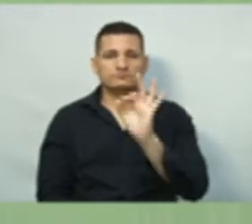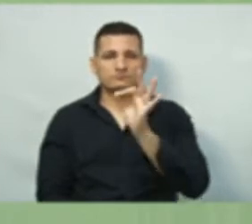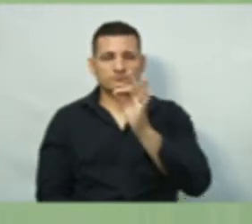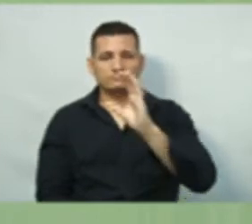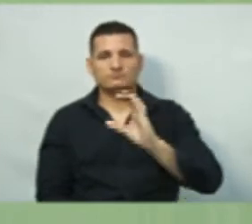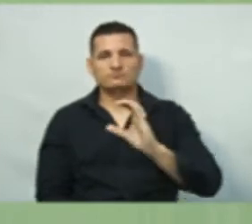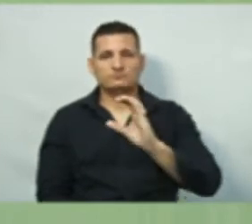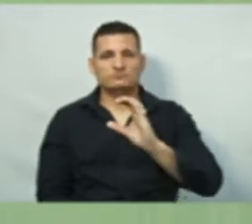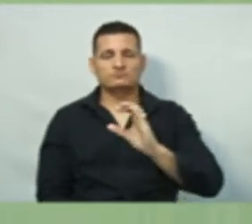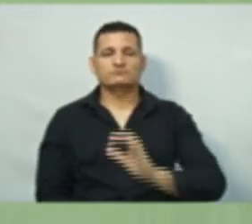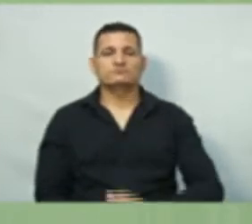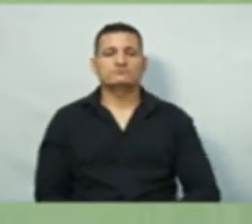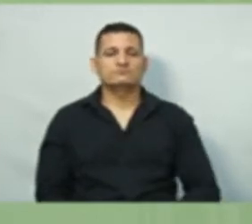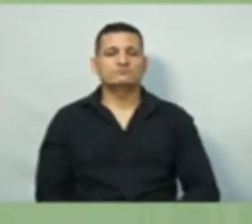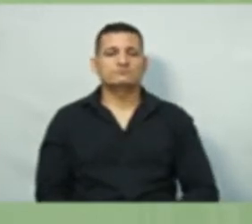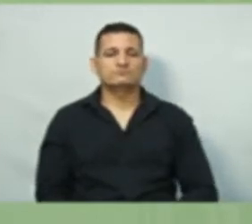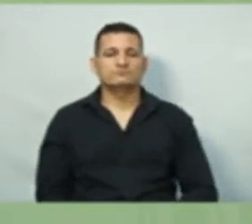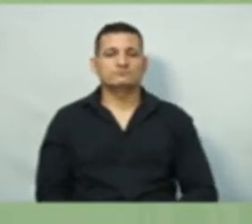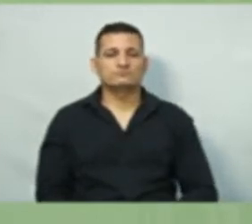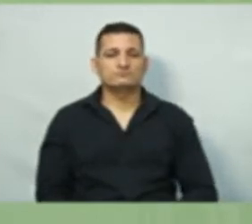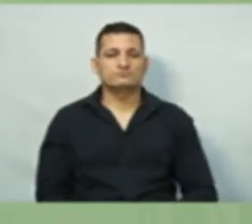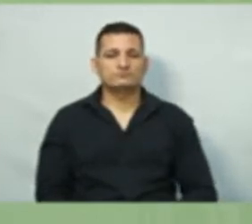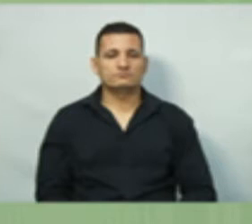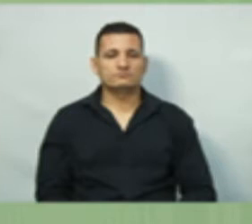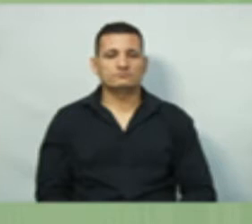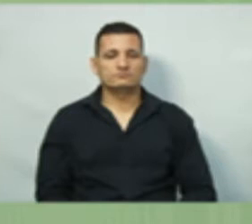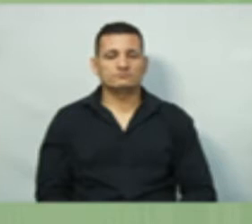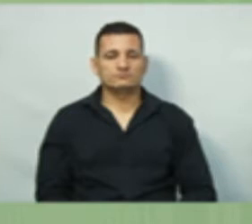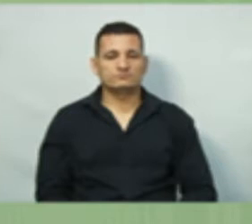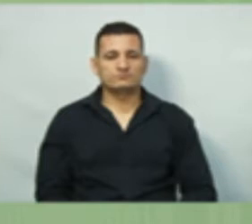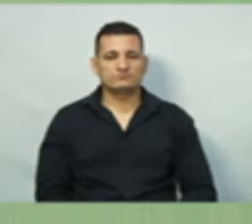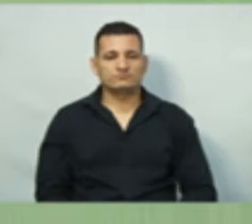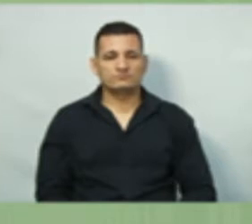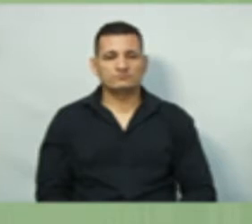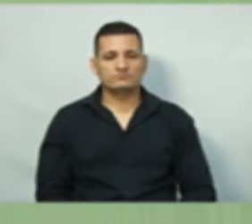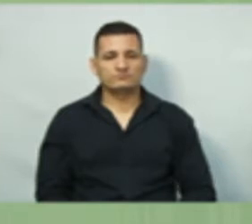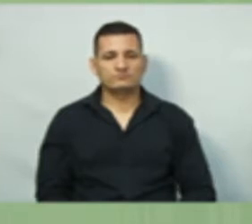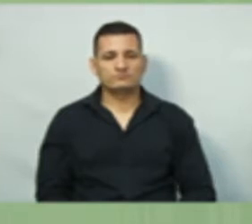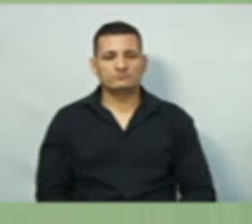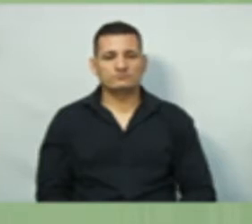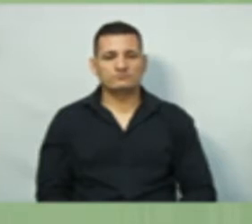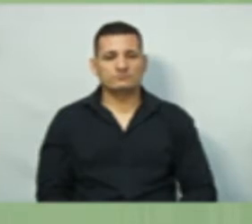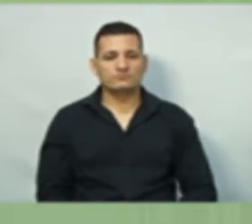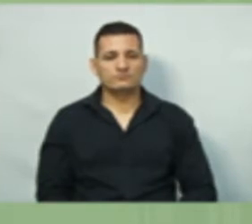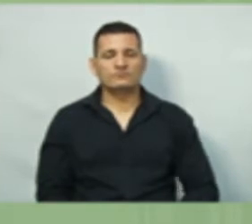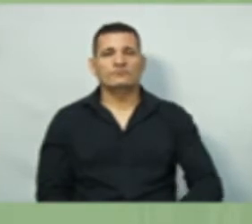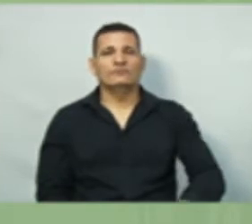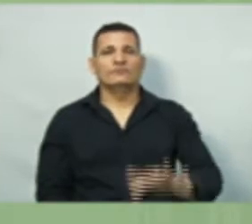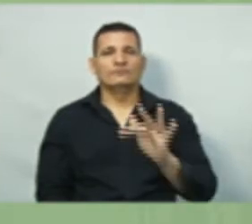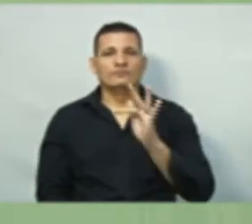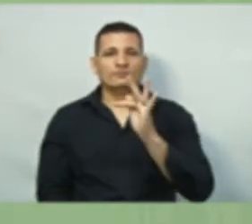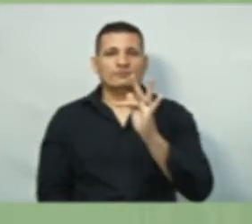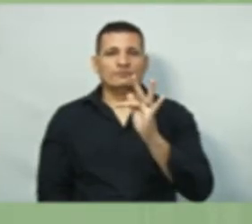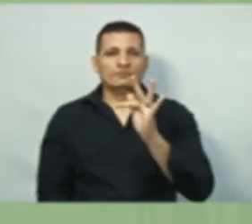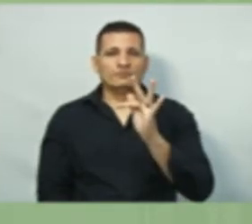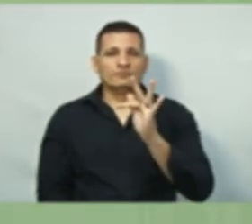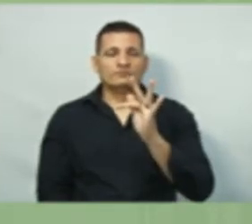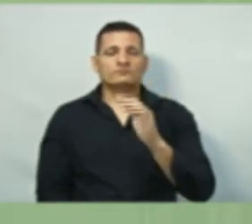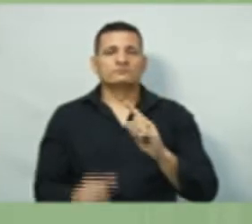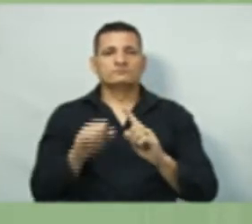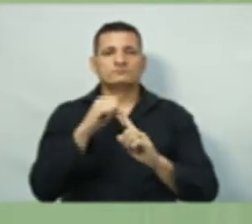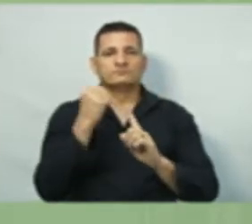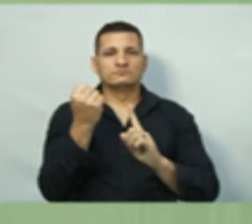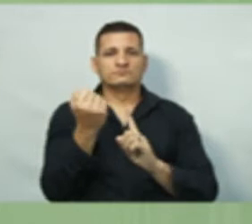E, está correta. As duas estão corretas. E a letra F: a